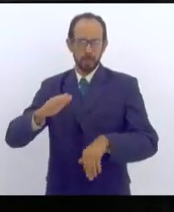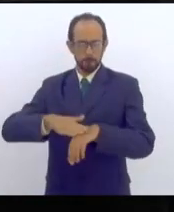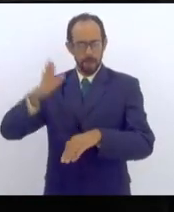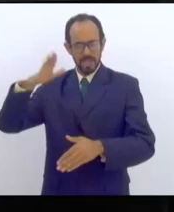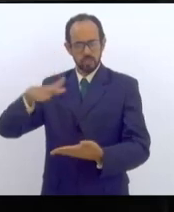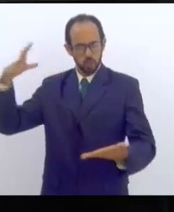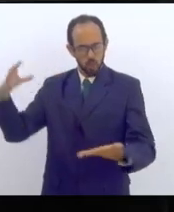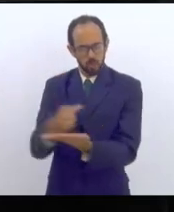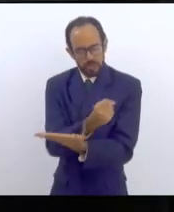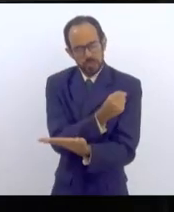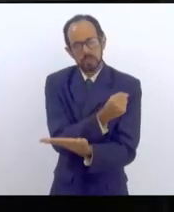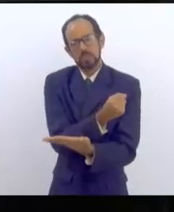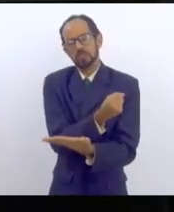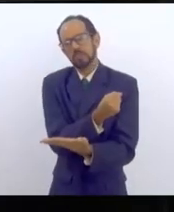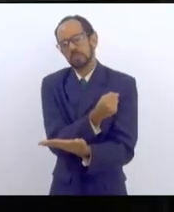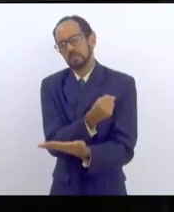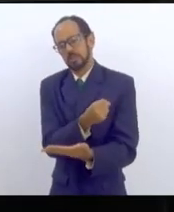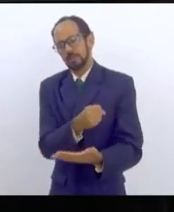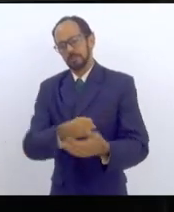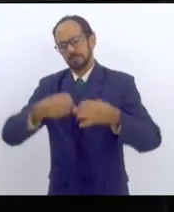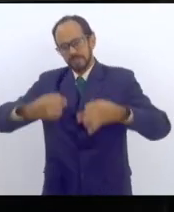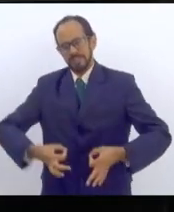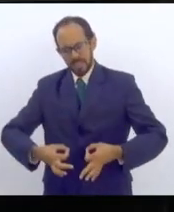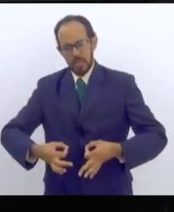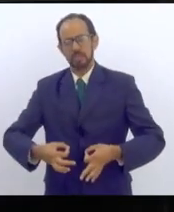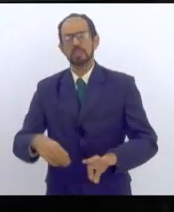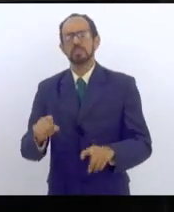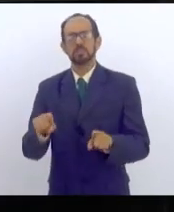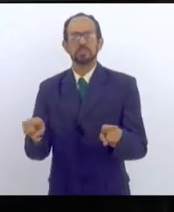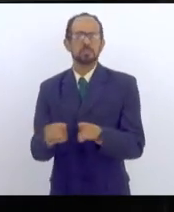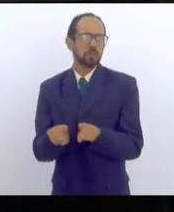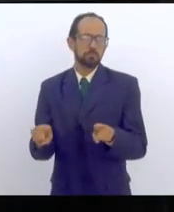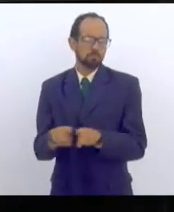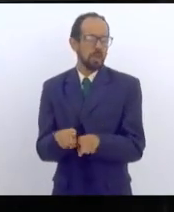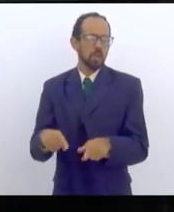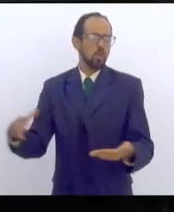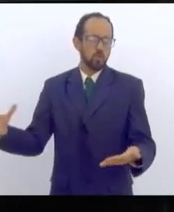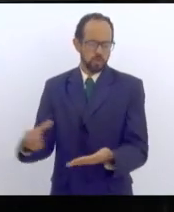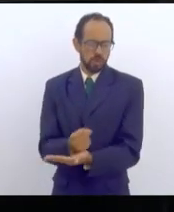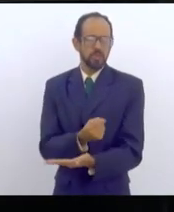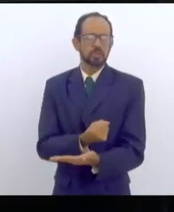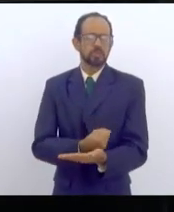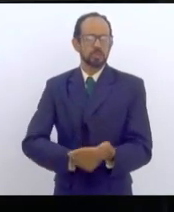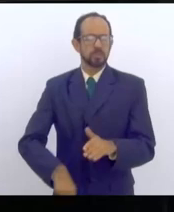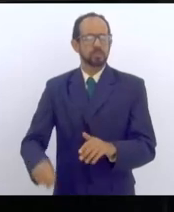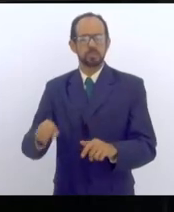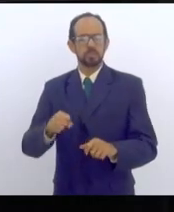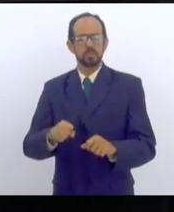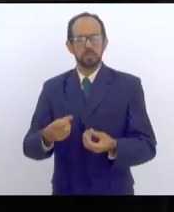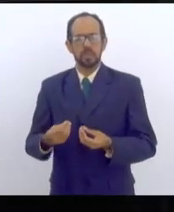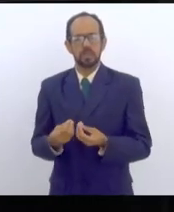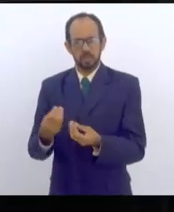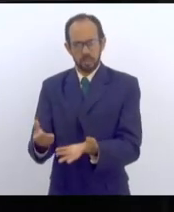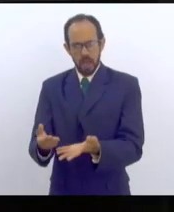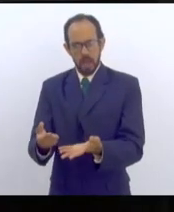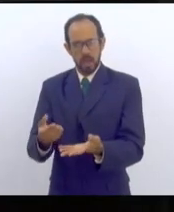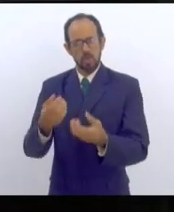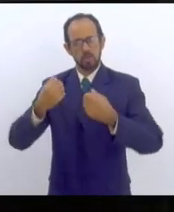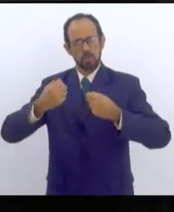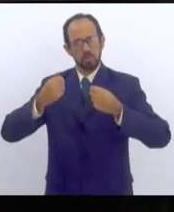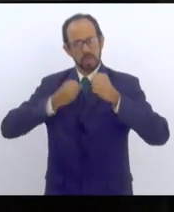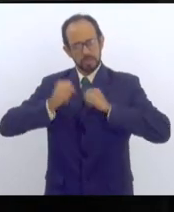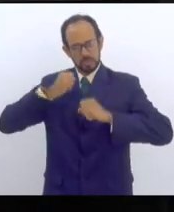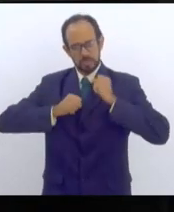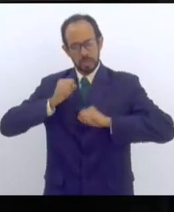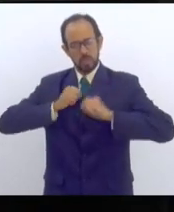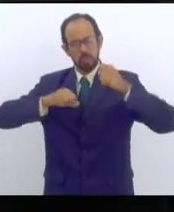conquistas concretas e conquistas que atendam aos anseios e às demandas da população e